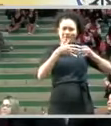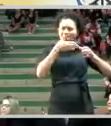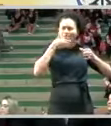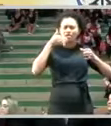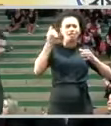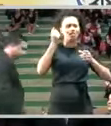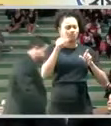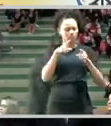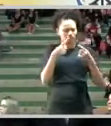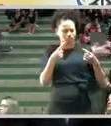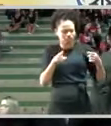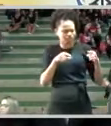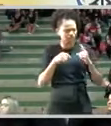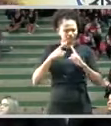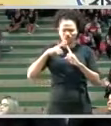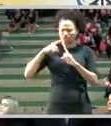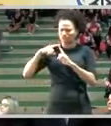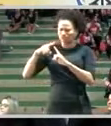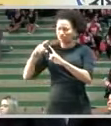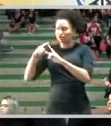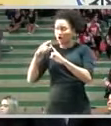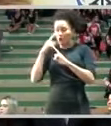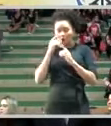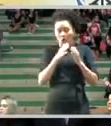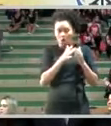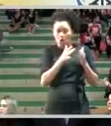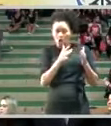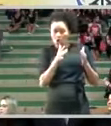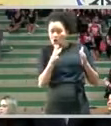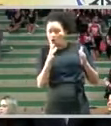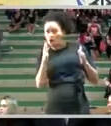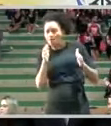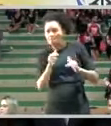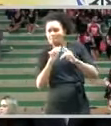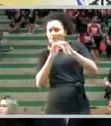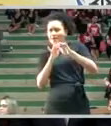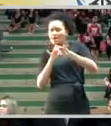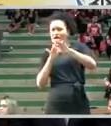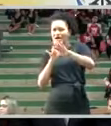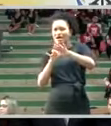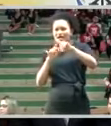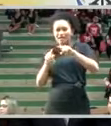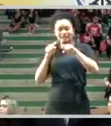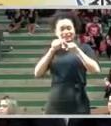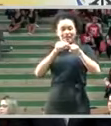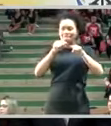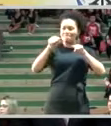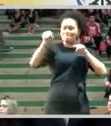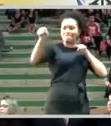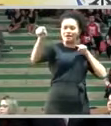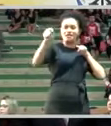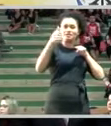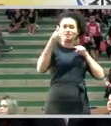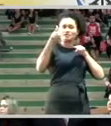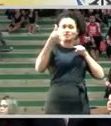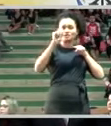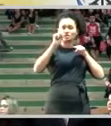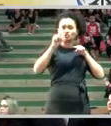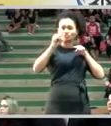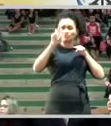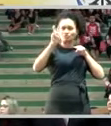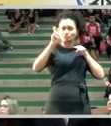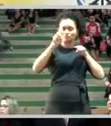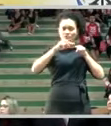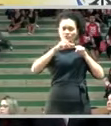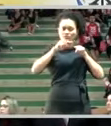tipo de instrumento, fez o trajeto. Quantos quilômetros tem de Kiriat a Jerusalém? 18,5,